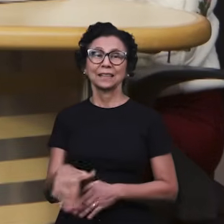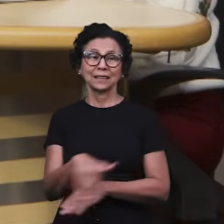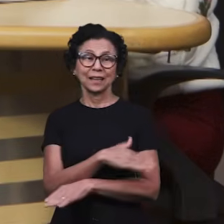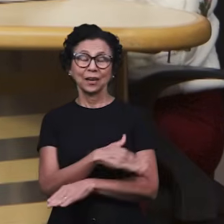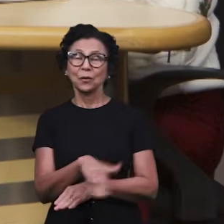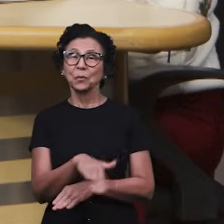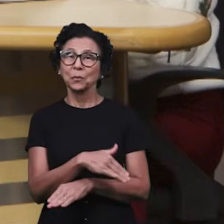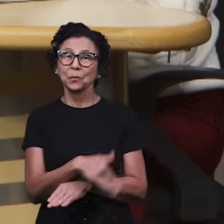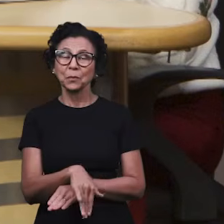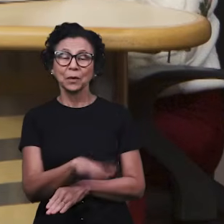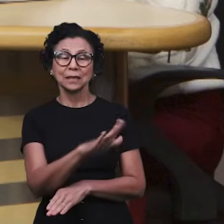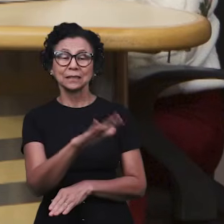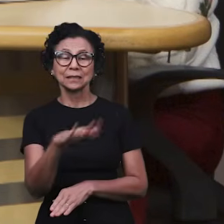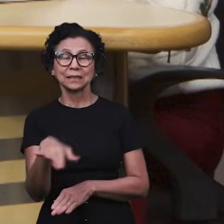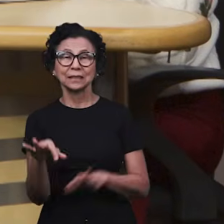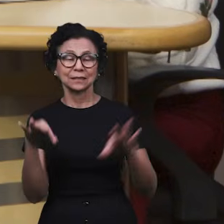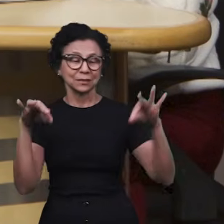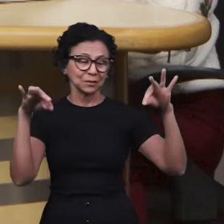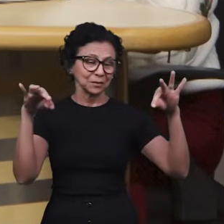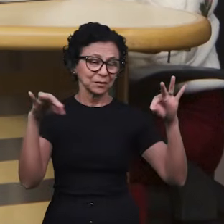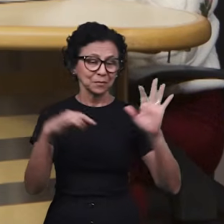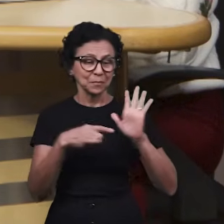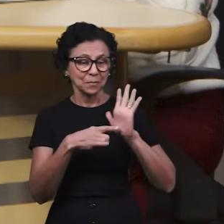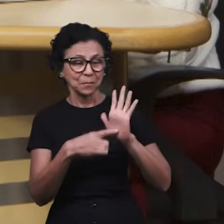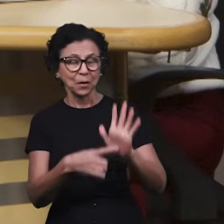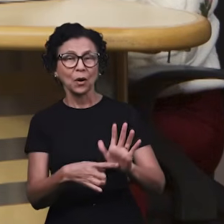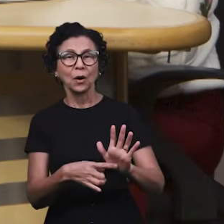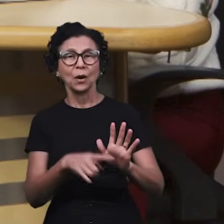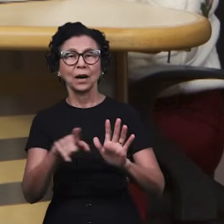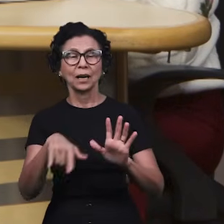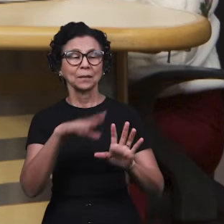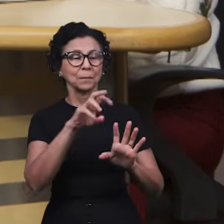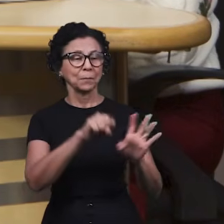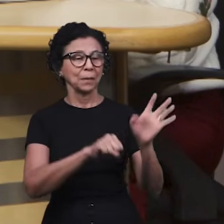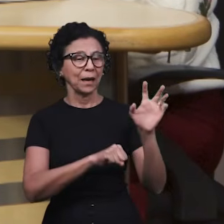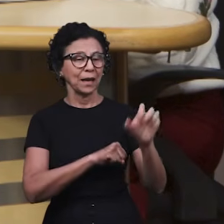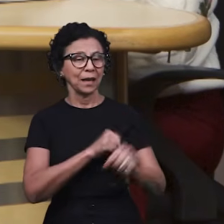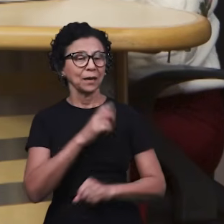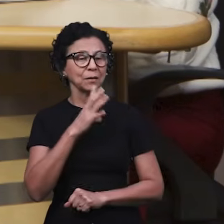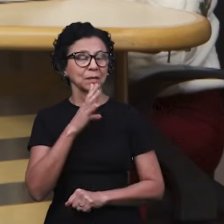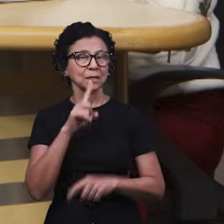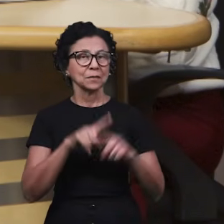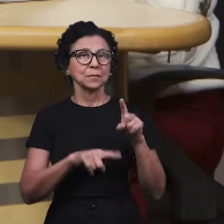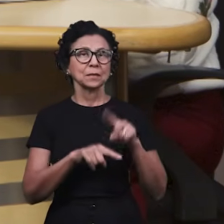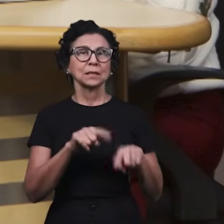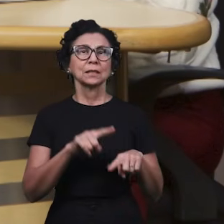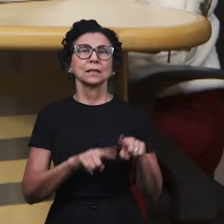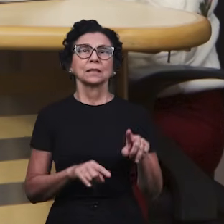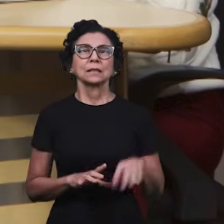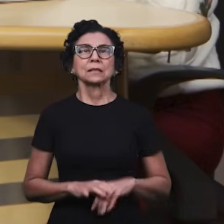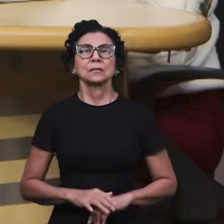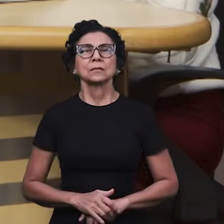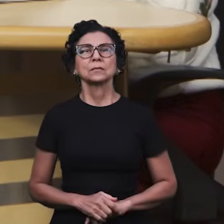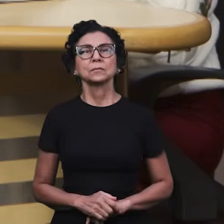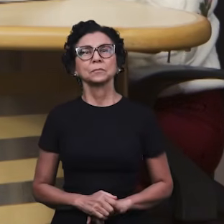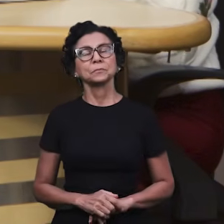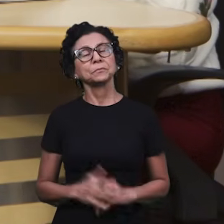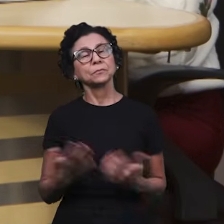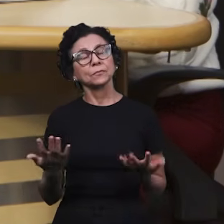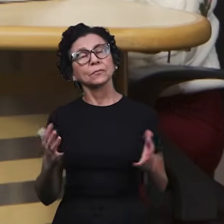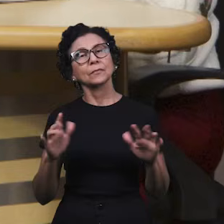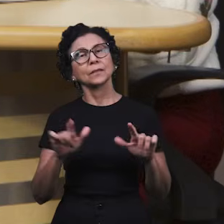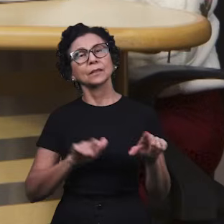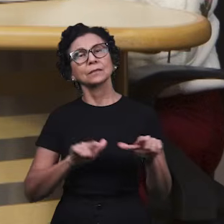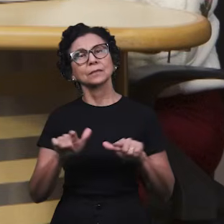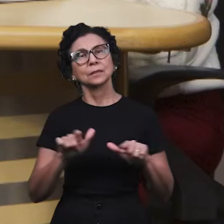Né? Elas têm a oportunidade, né, de pegar, de conhecer o material, mas é um trabalho que